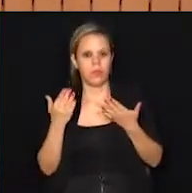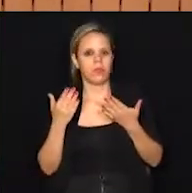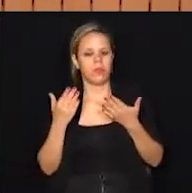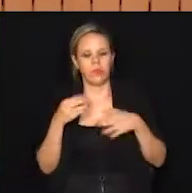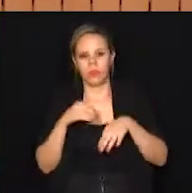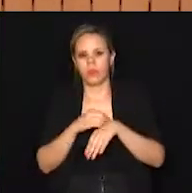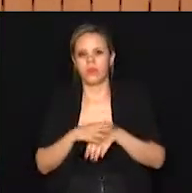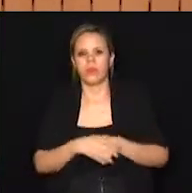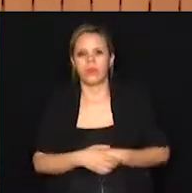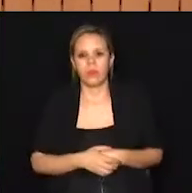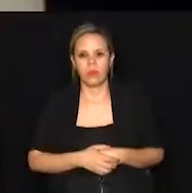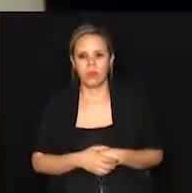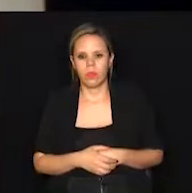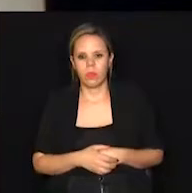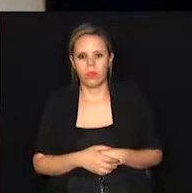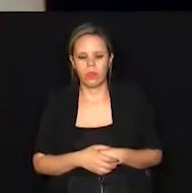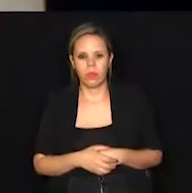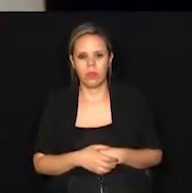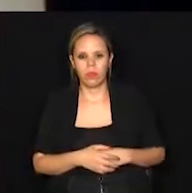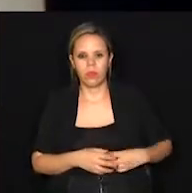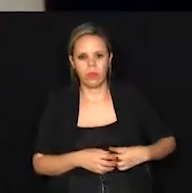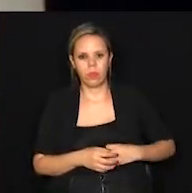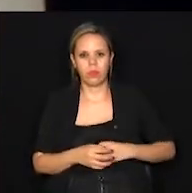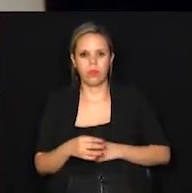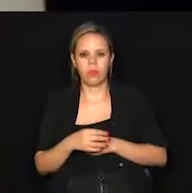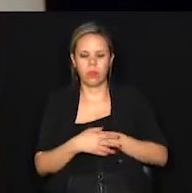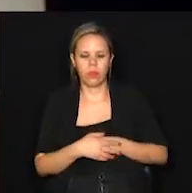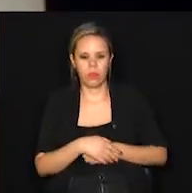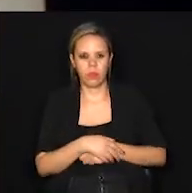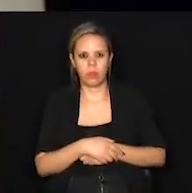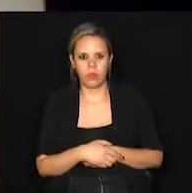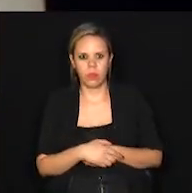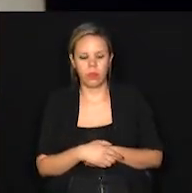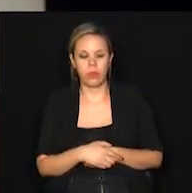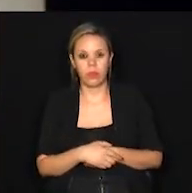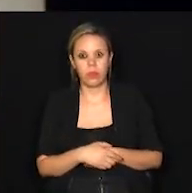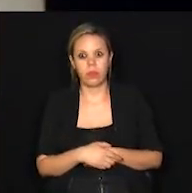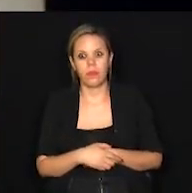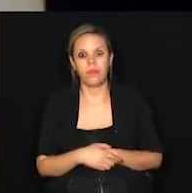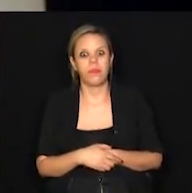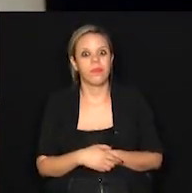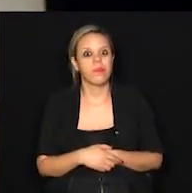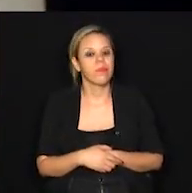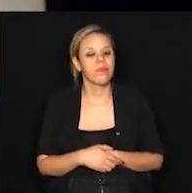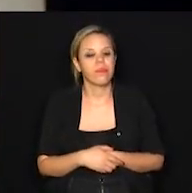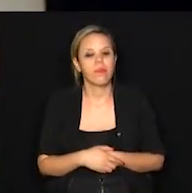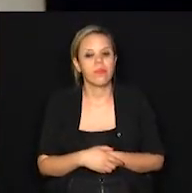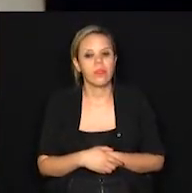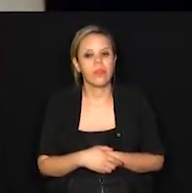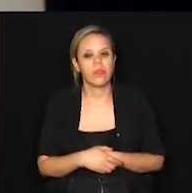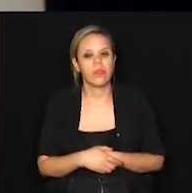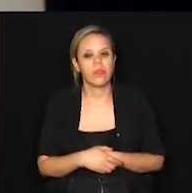pela presença, e é muito importante ouvir um conselho local, né, por conta